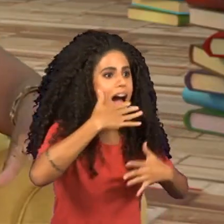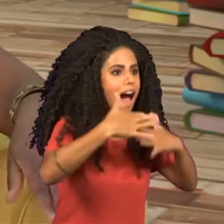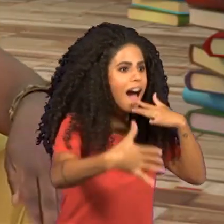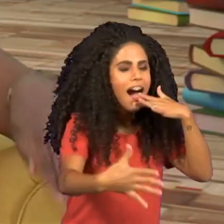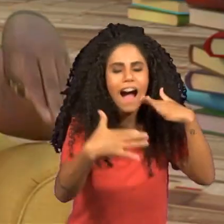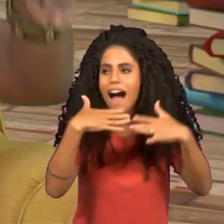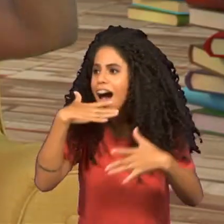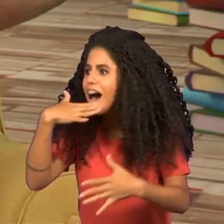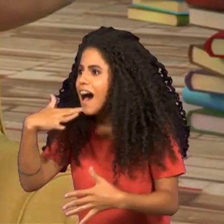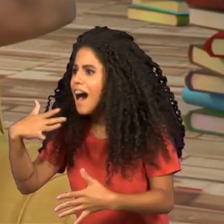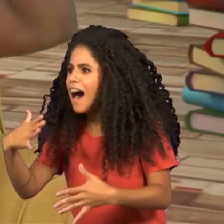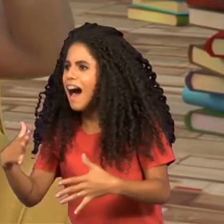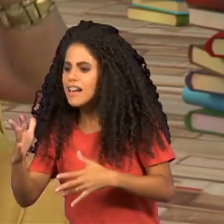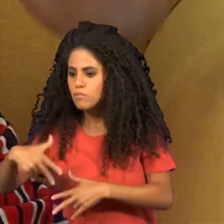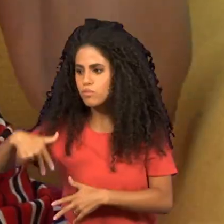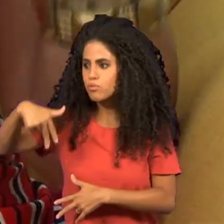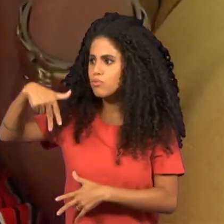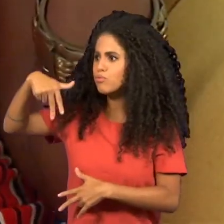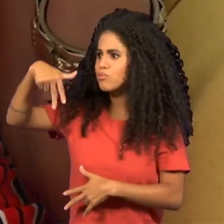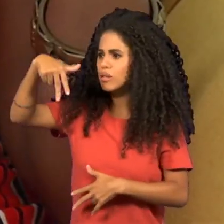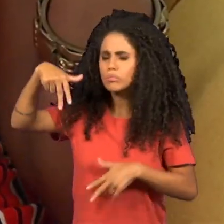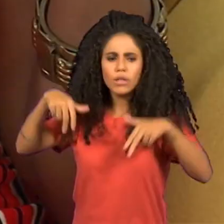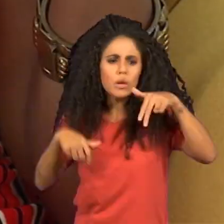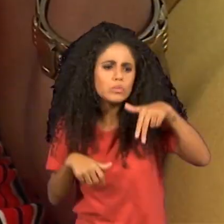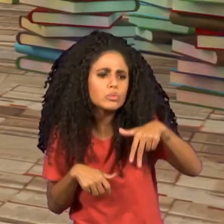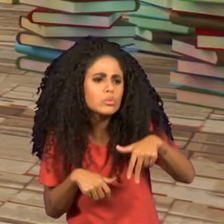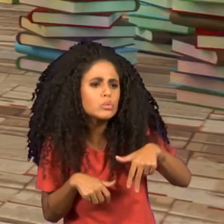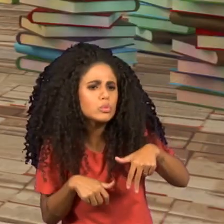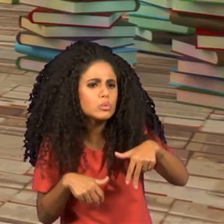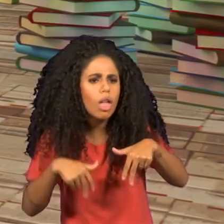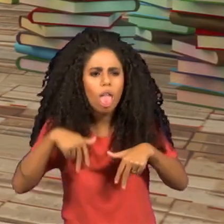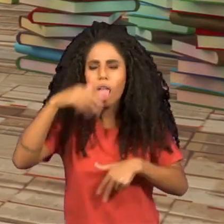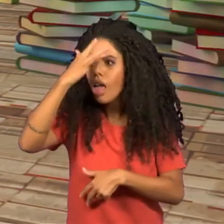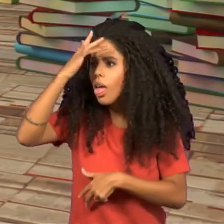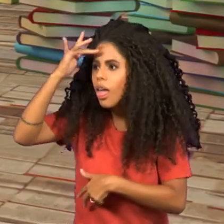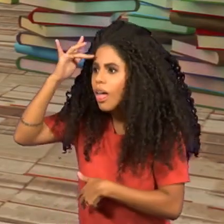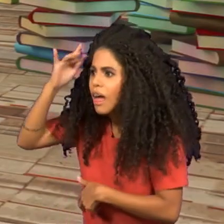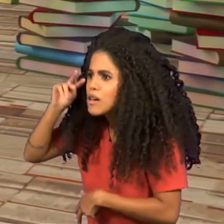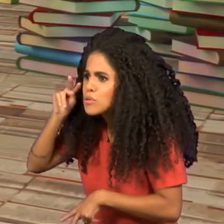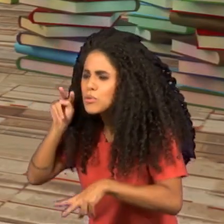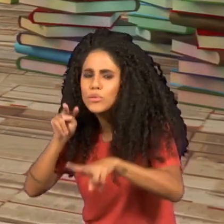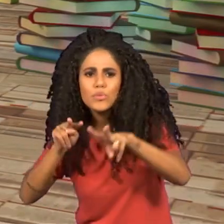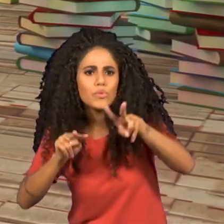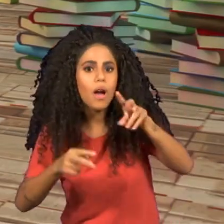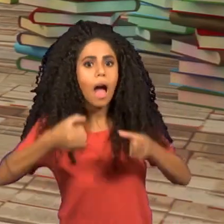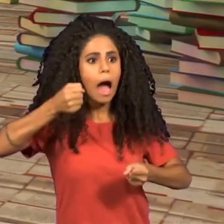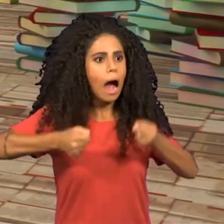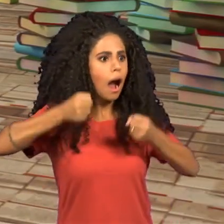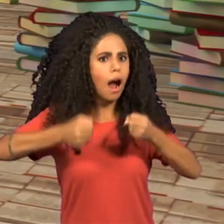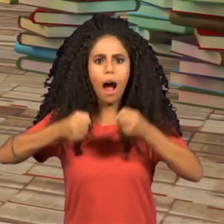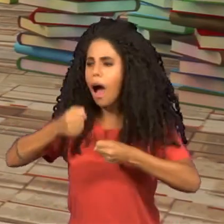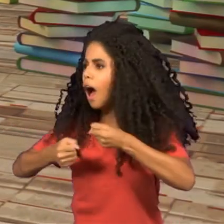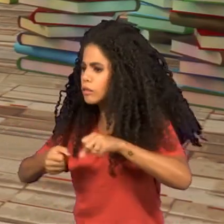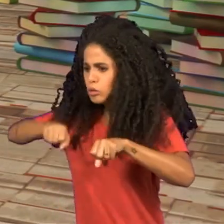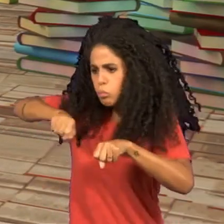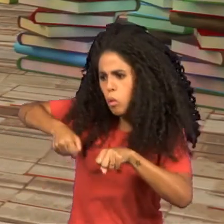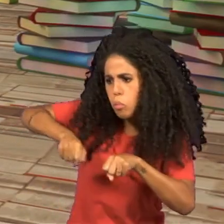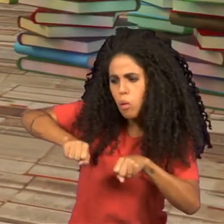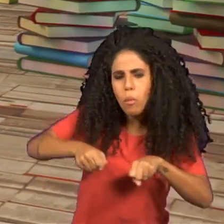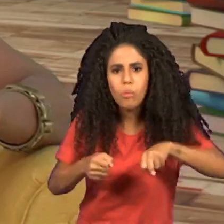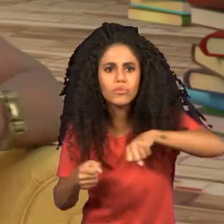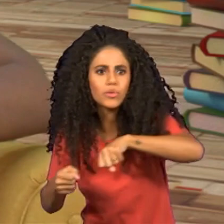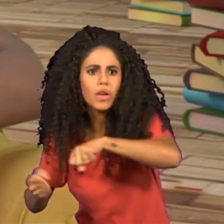viu pernas longas e outras curtinhas viu automóveis motocas